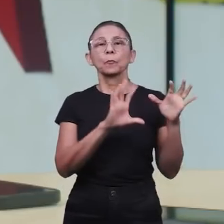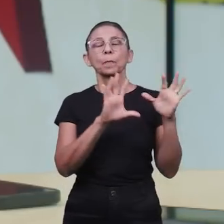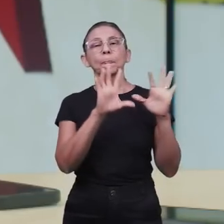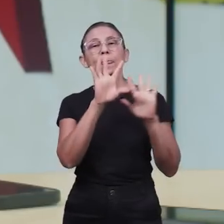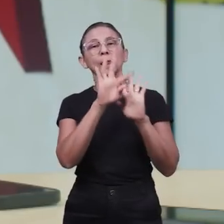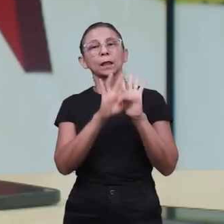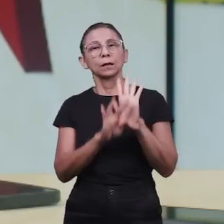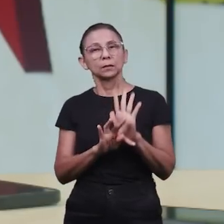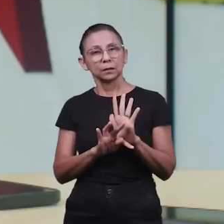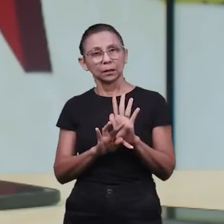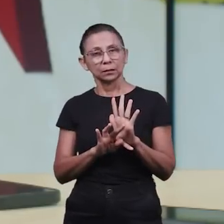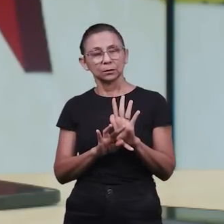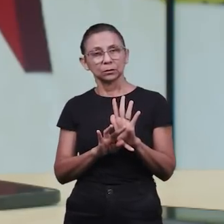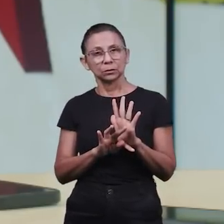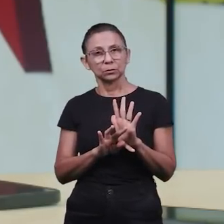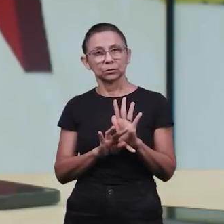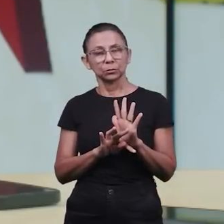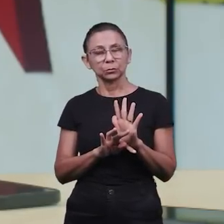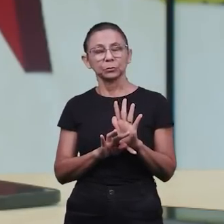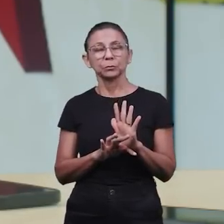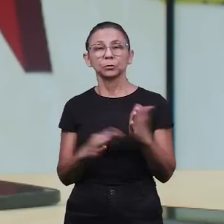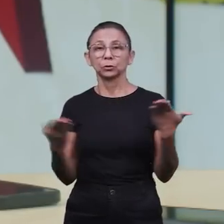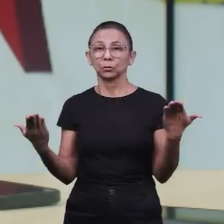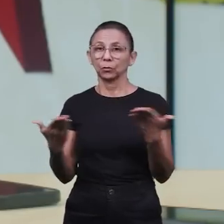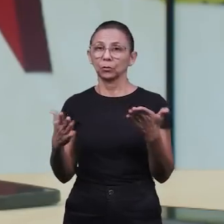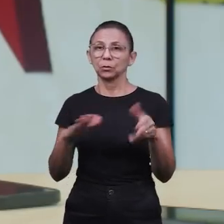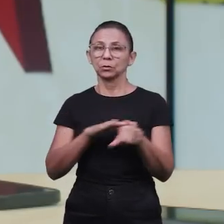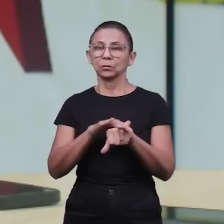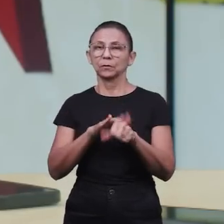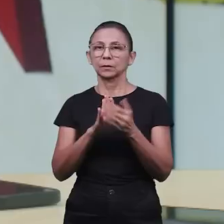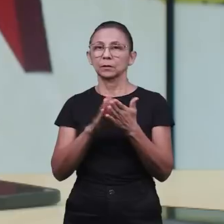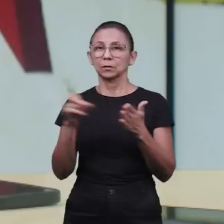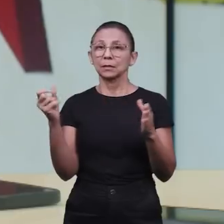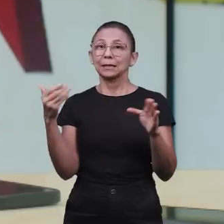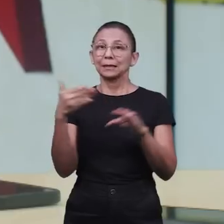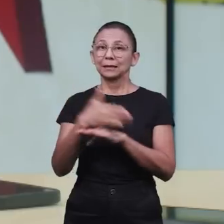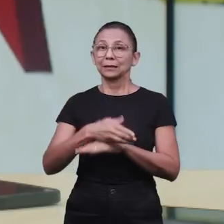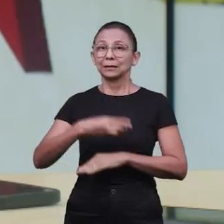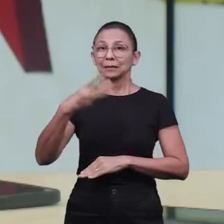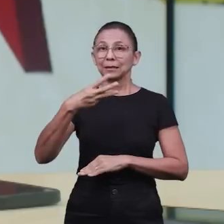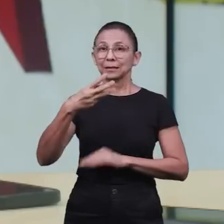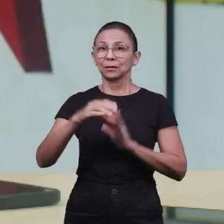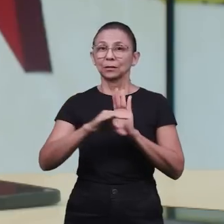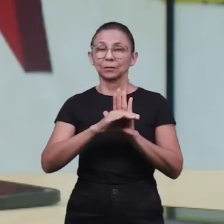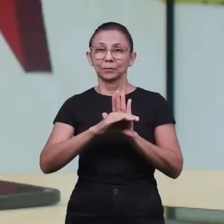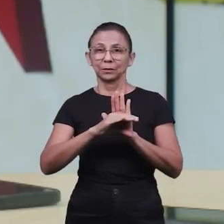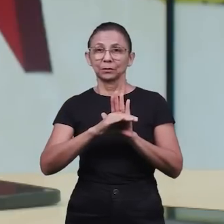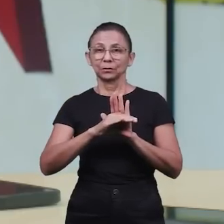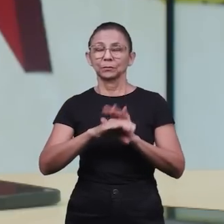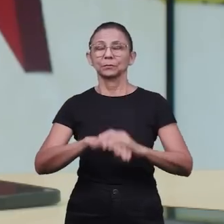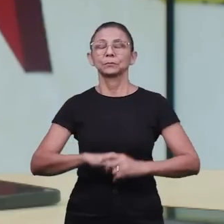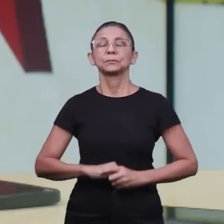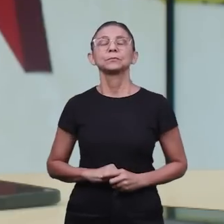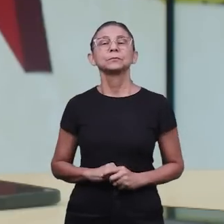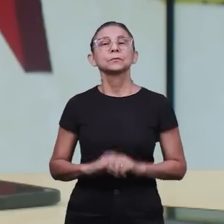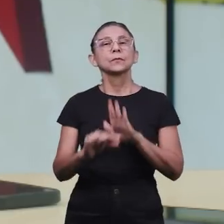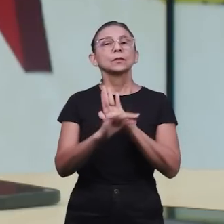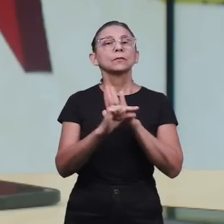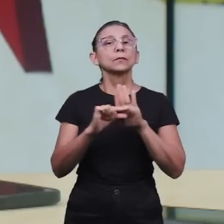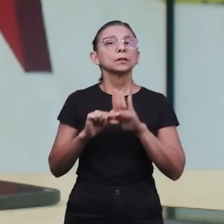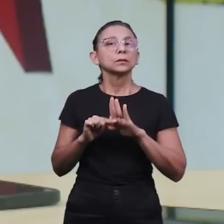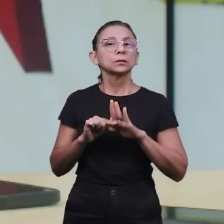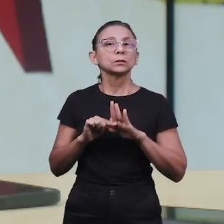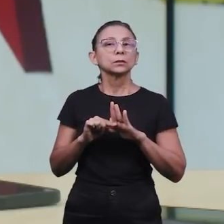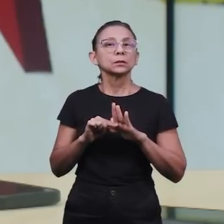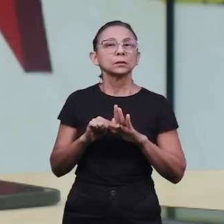para esta edição do programa Conversas Bíblicas. Como eu disse, nós estamos entrando no capítulo 3º e o verso do capítulo 3º que nós vamos ler